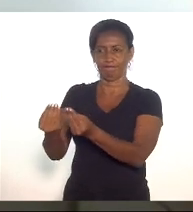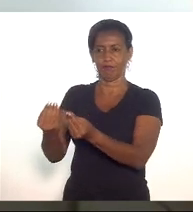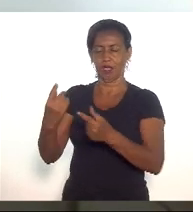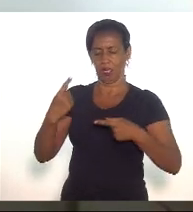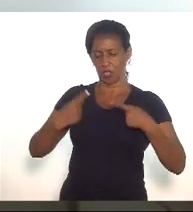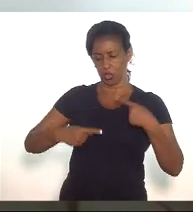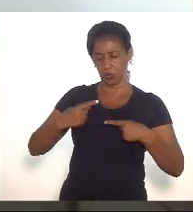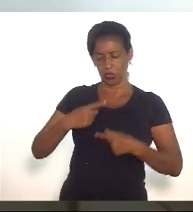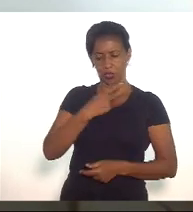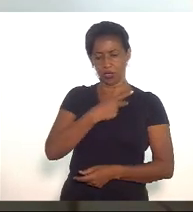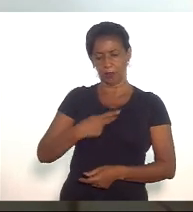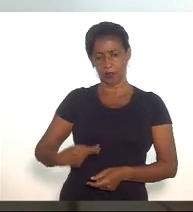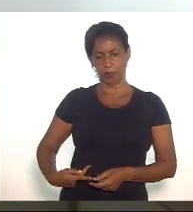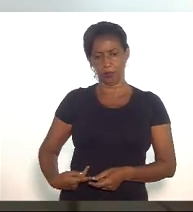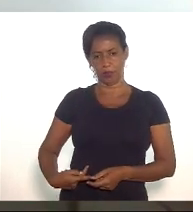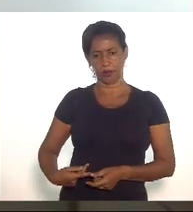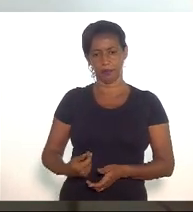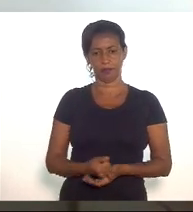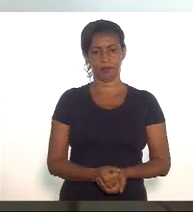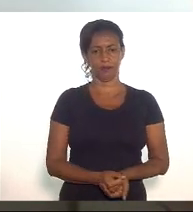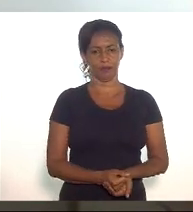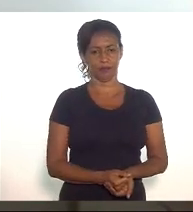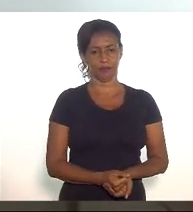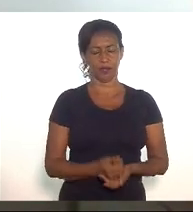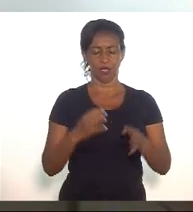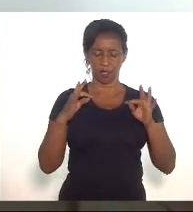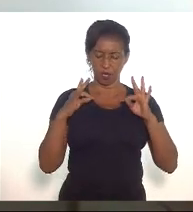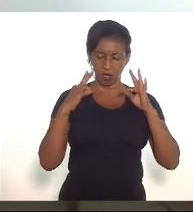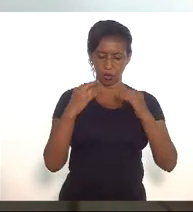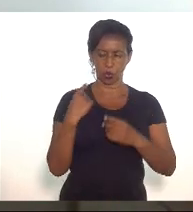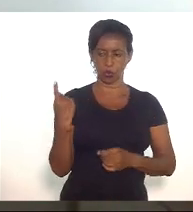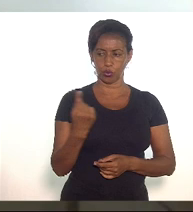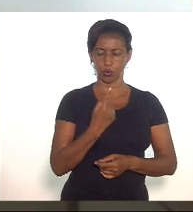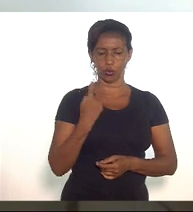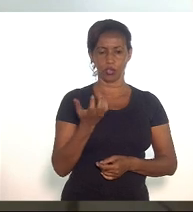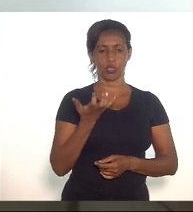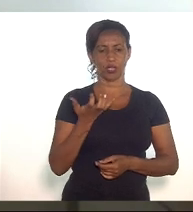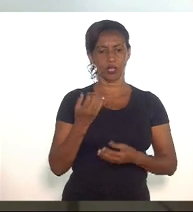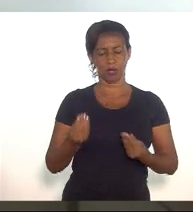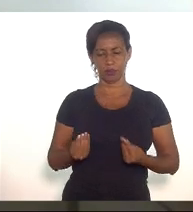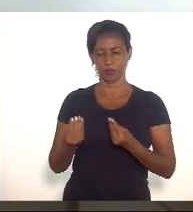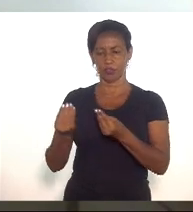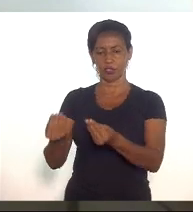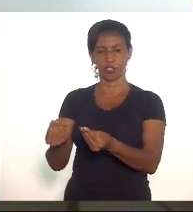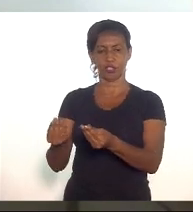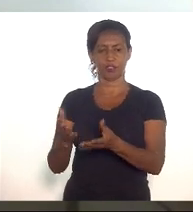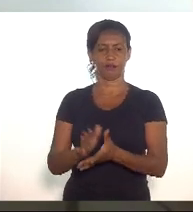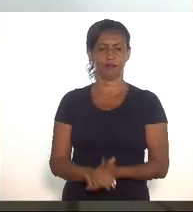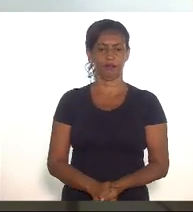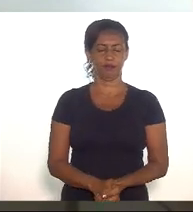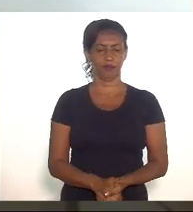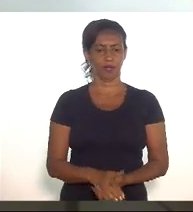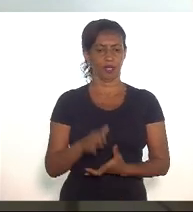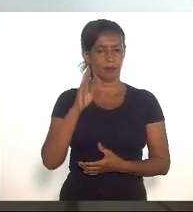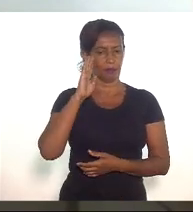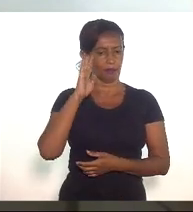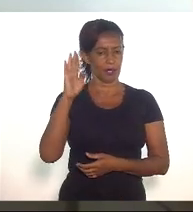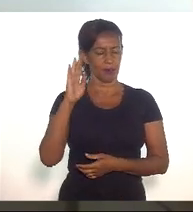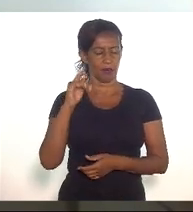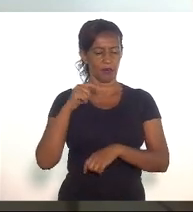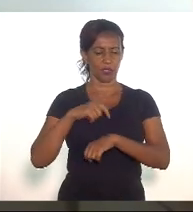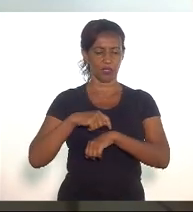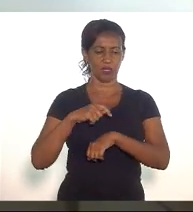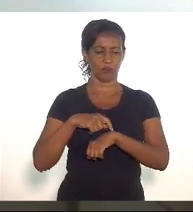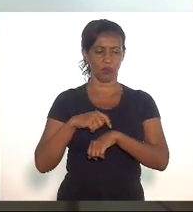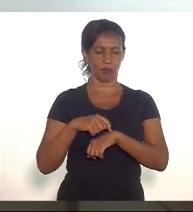políticas públicas que todos nós queremos que chegue à ponta, principalmente nesse